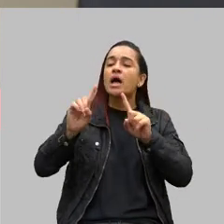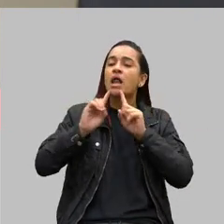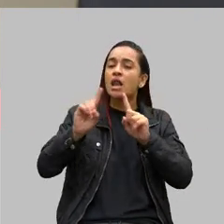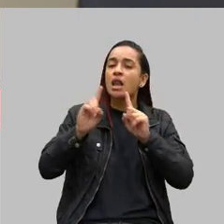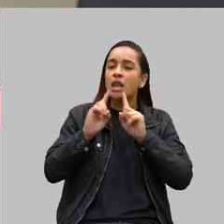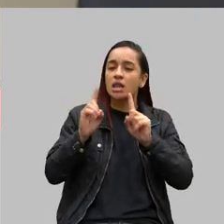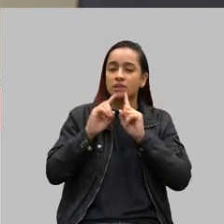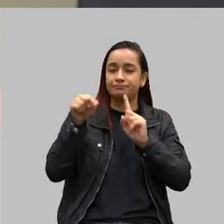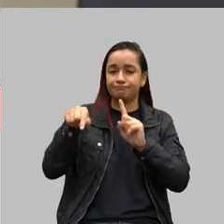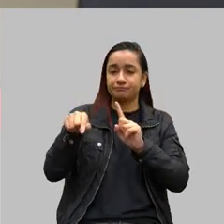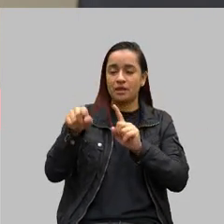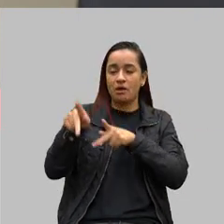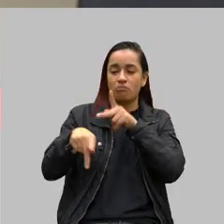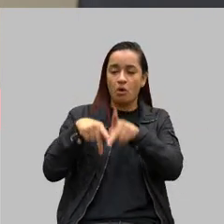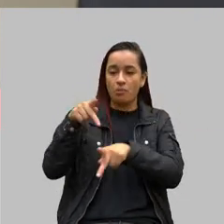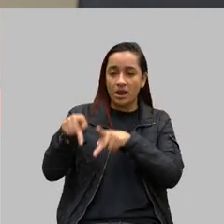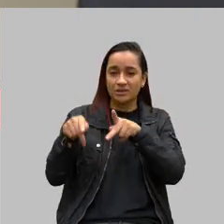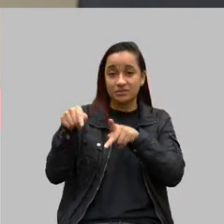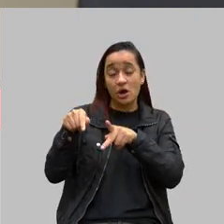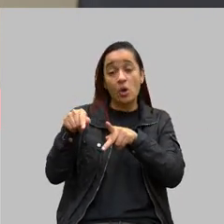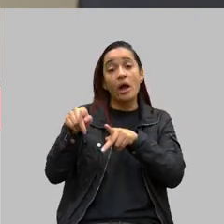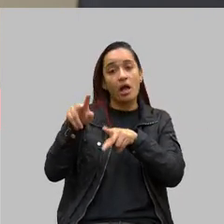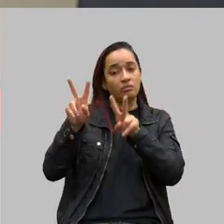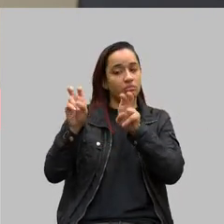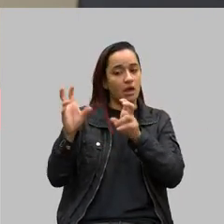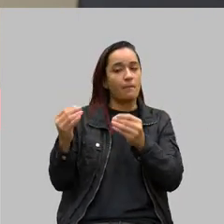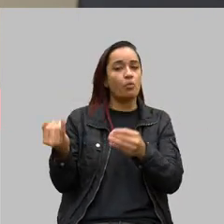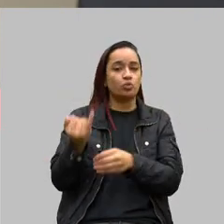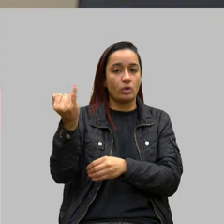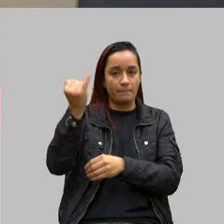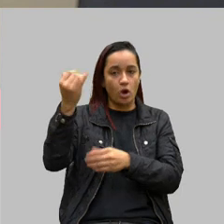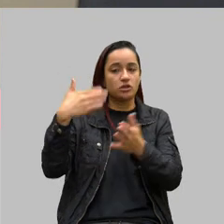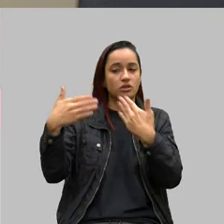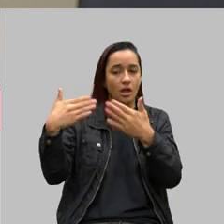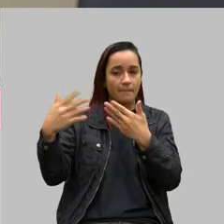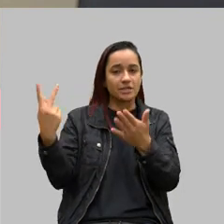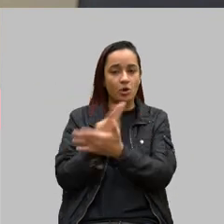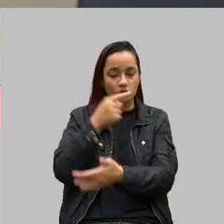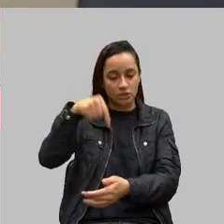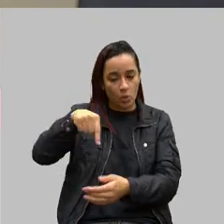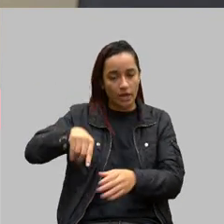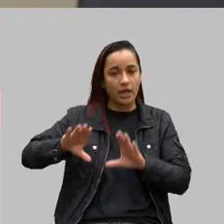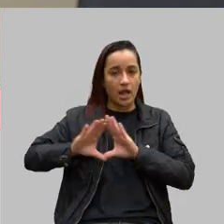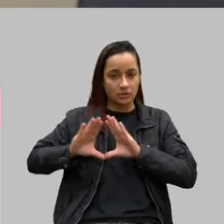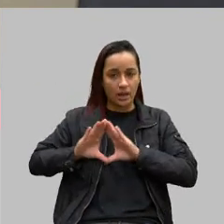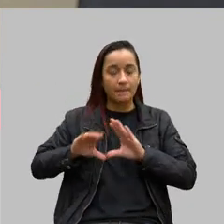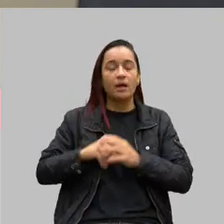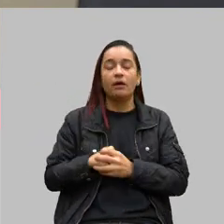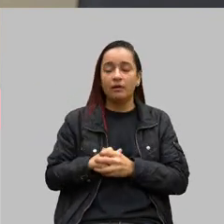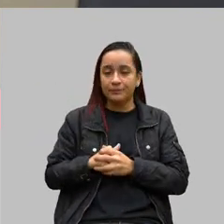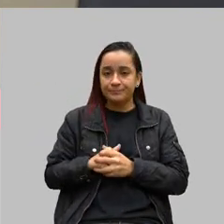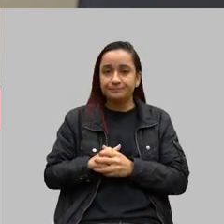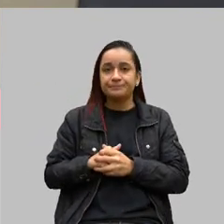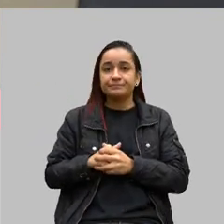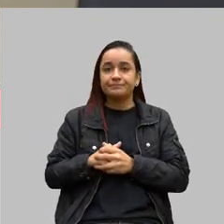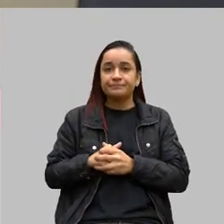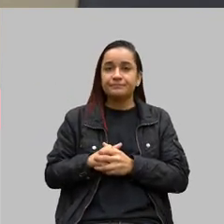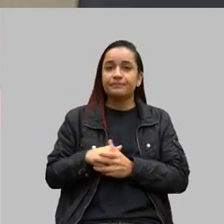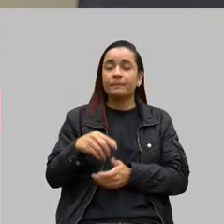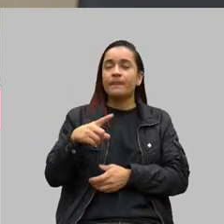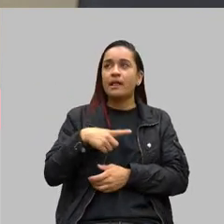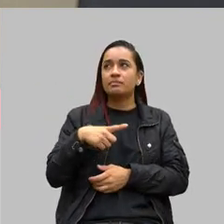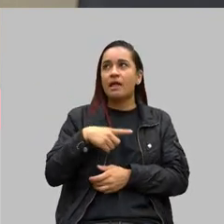também foi né tema que foi motivo né de de debates importantes aqui também com a comissão com essa casa eh a gente teve né